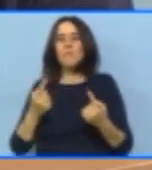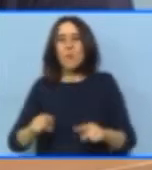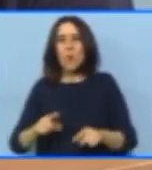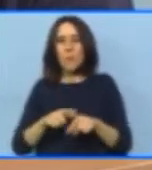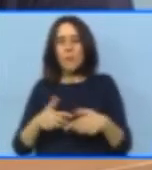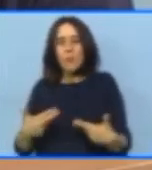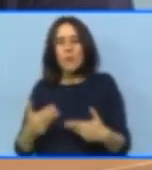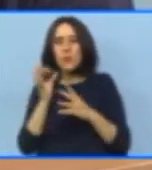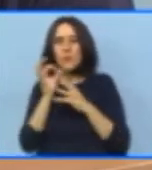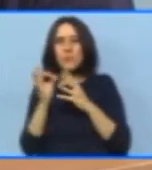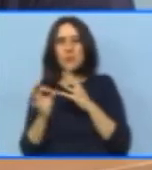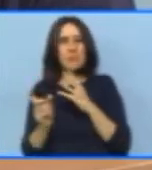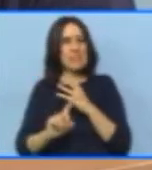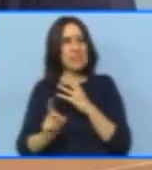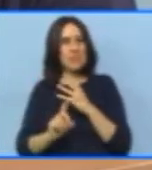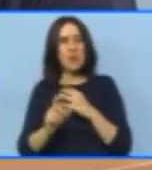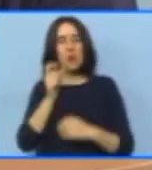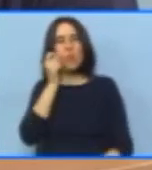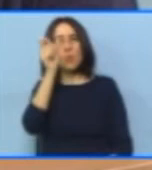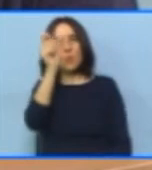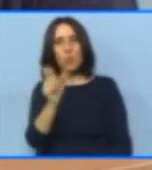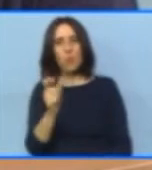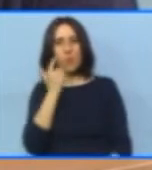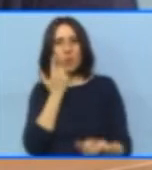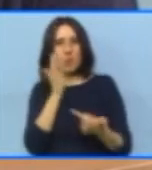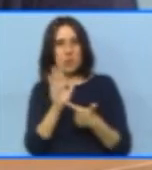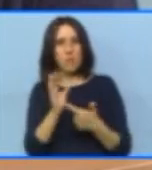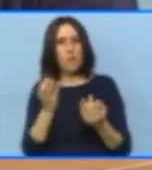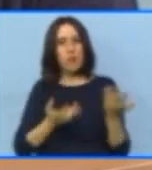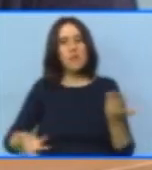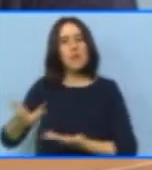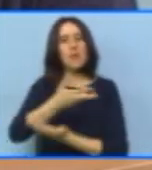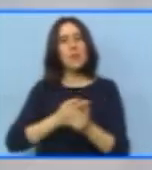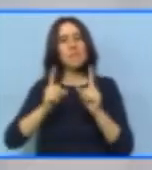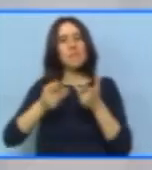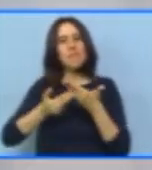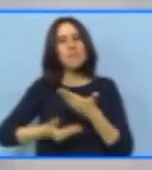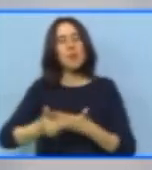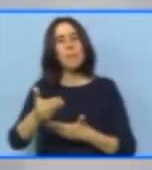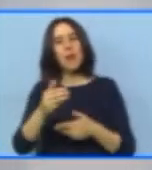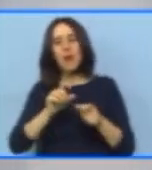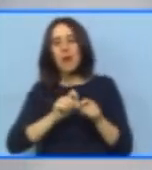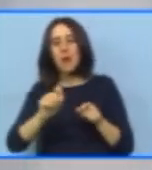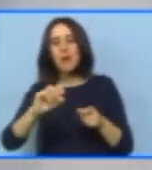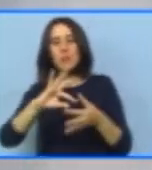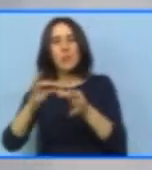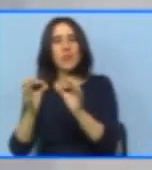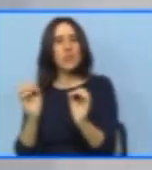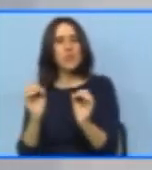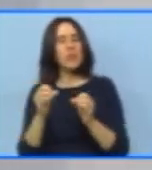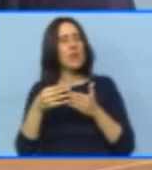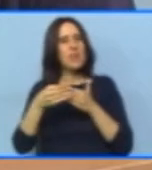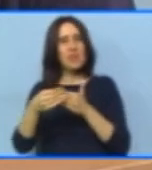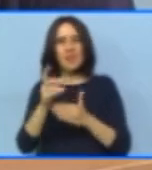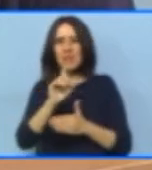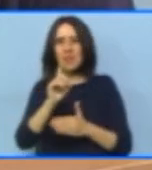momento específico o exemplo de um homem que lançou esta dinâmica e que depois não houve possibilidade de dar sequência. Não ao nível das lideranças,